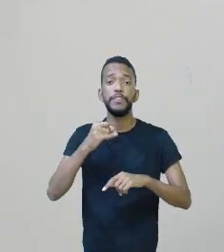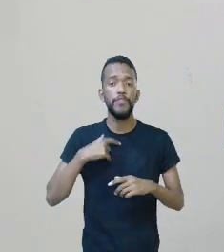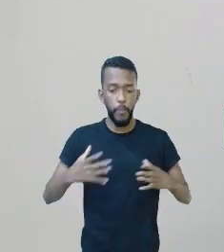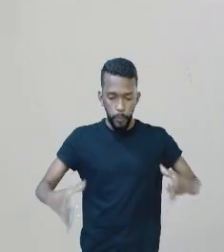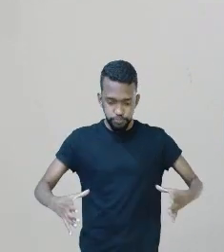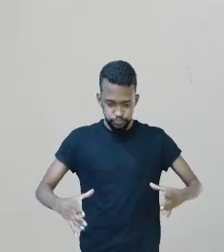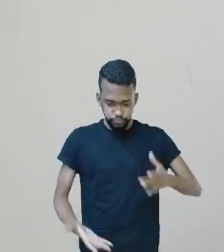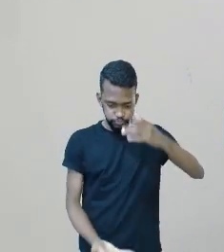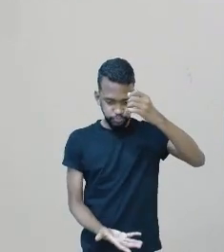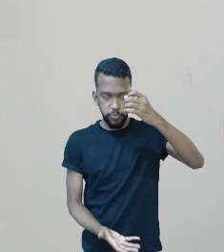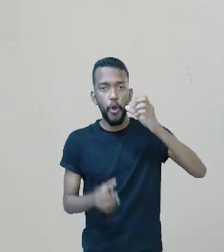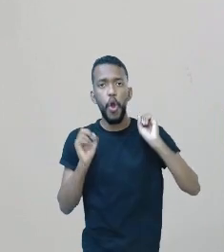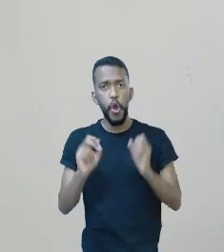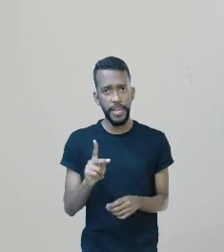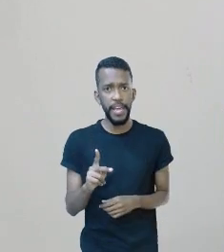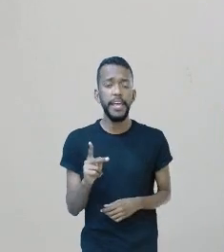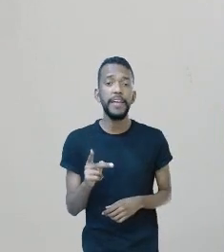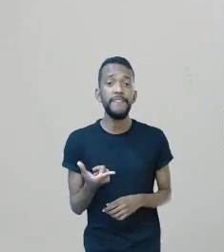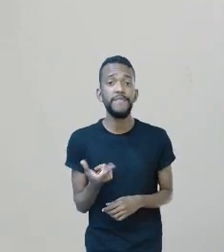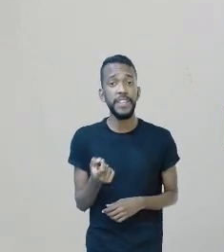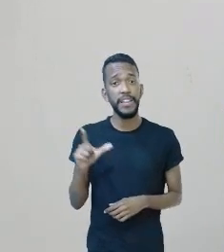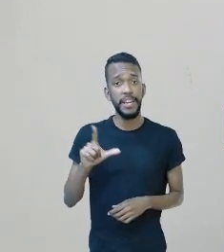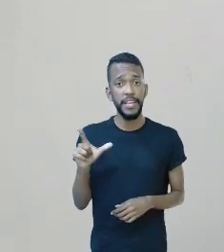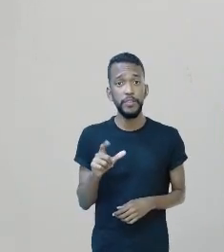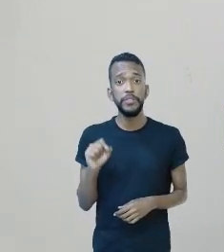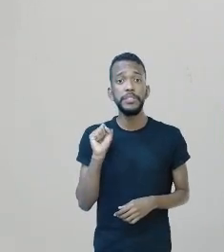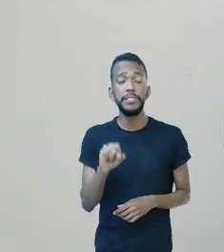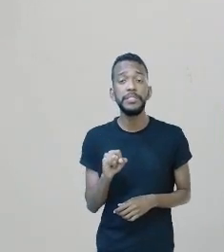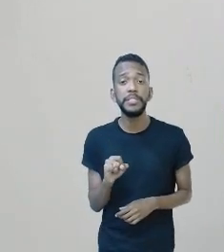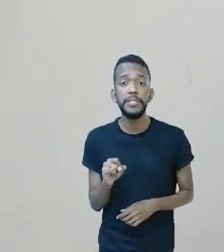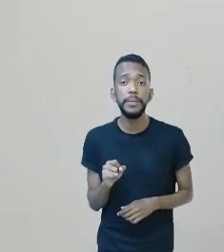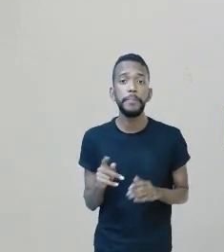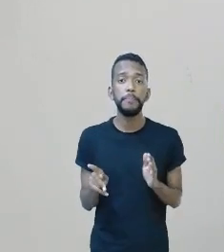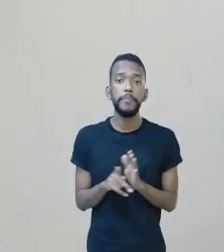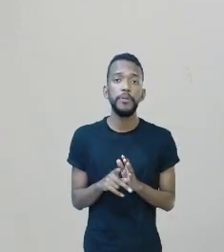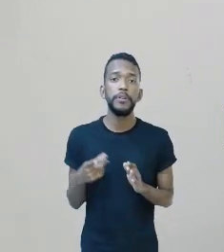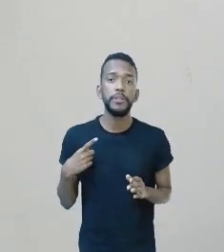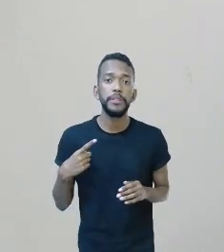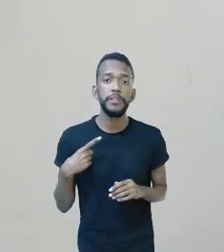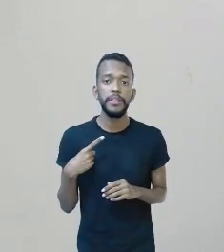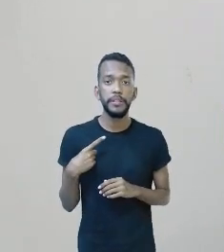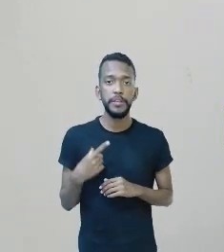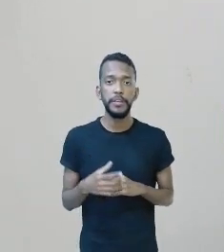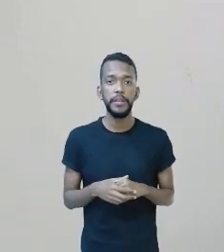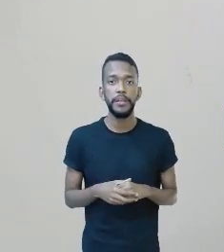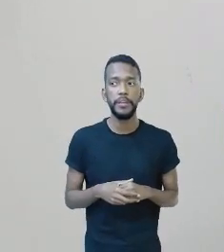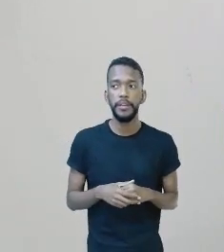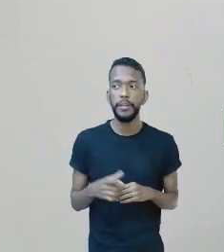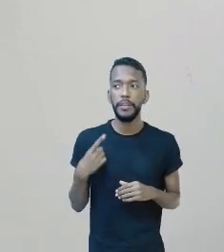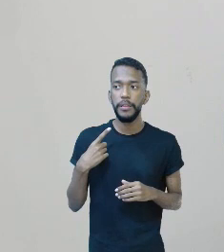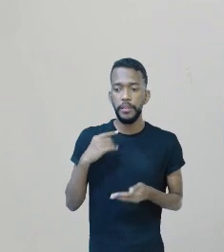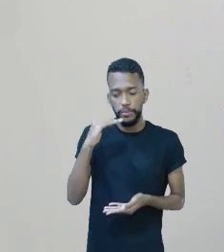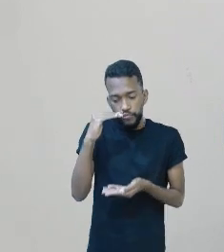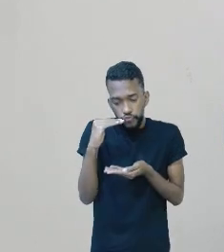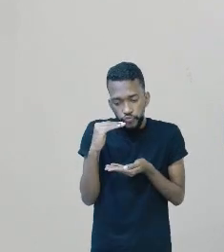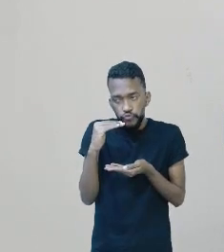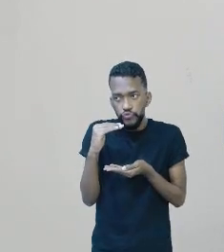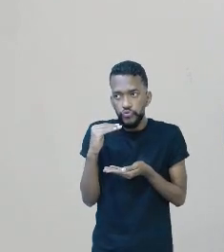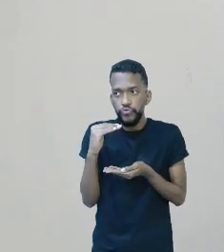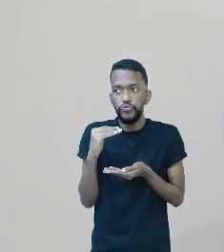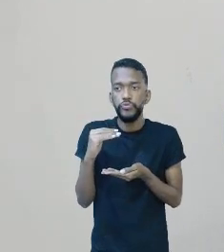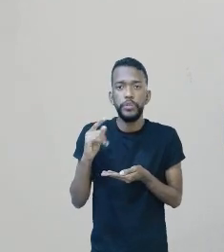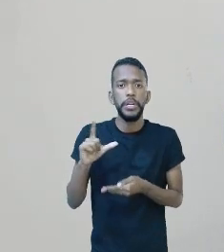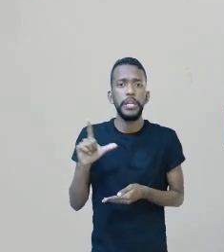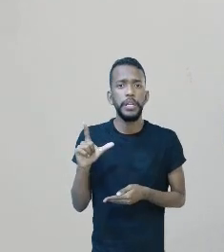garrafão, ok, a gente mede em litro. Se eu vou medir aquela garrafa de leite, aquela caixinha de leite,